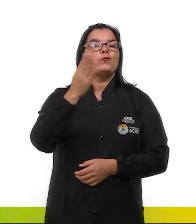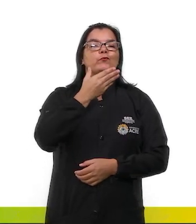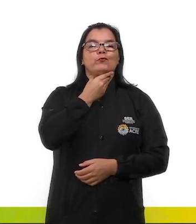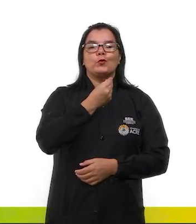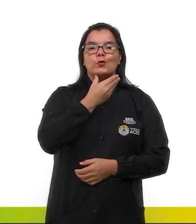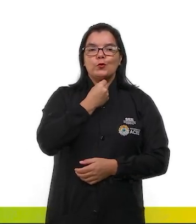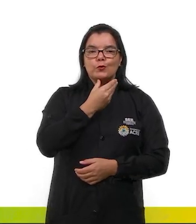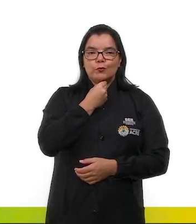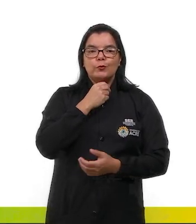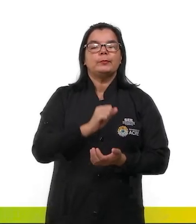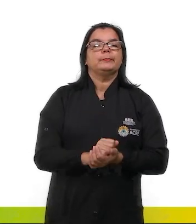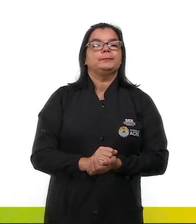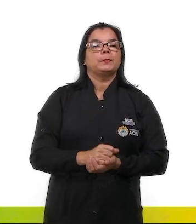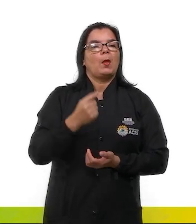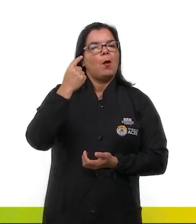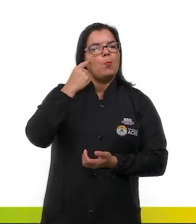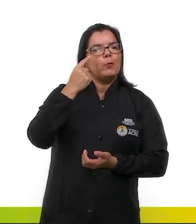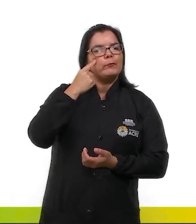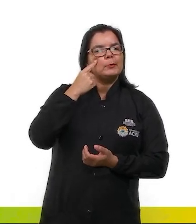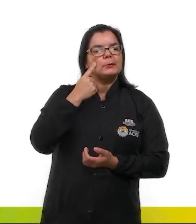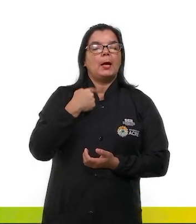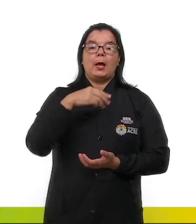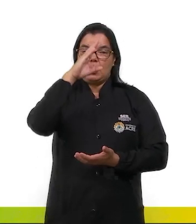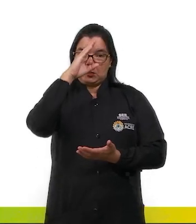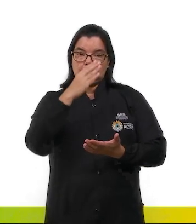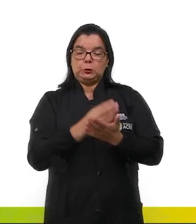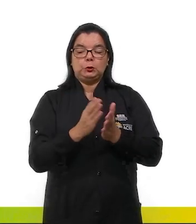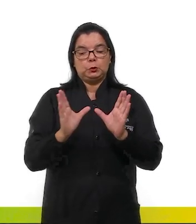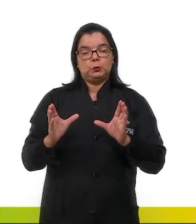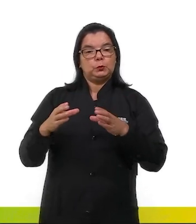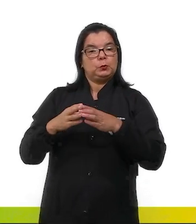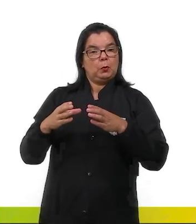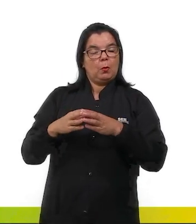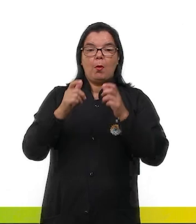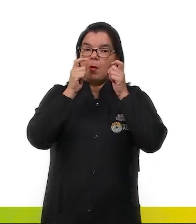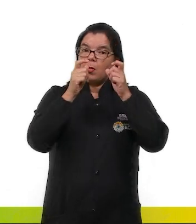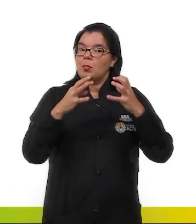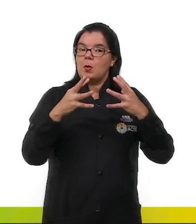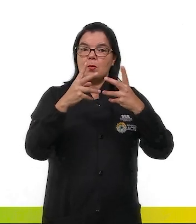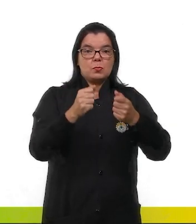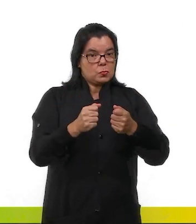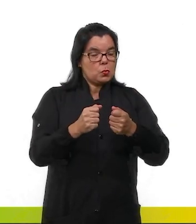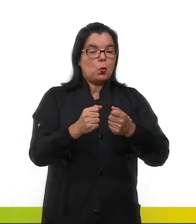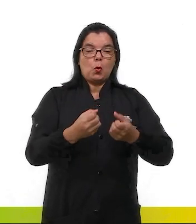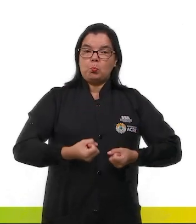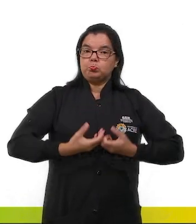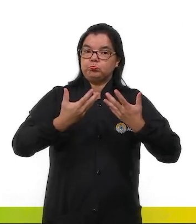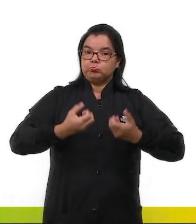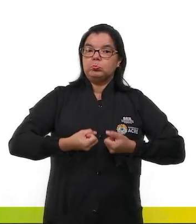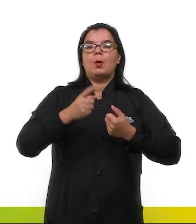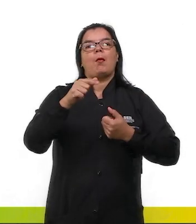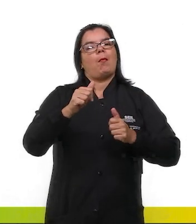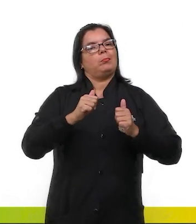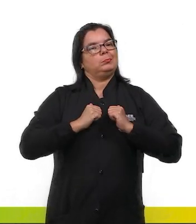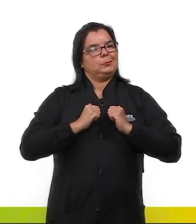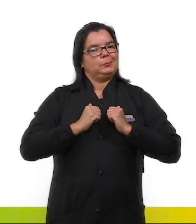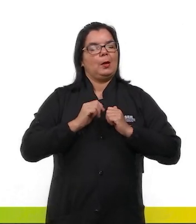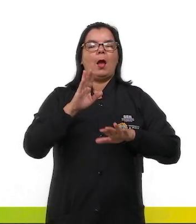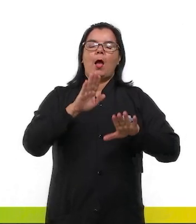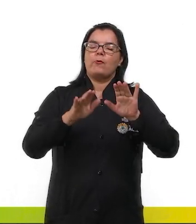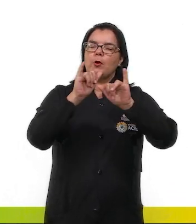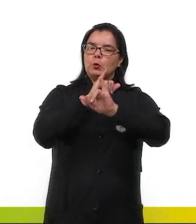reforçar crenças de determinados grupos e atenção. Nem tudo que parece espontâneo é neutro.